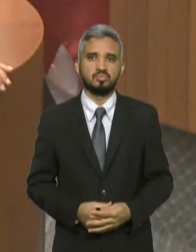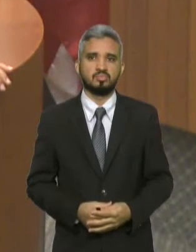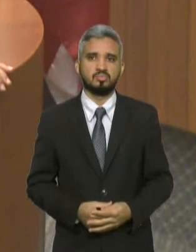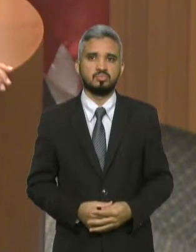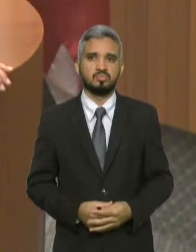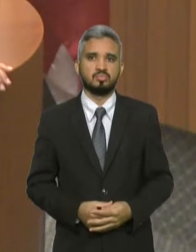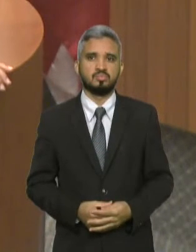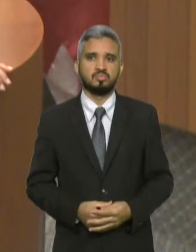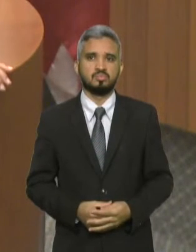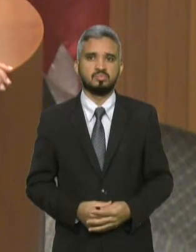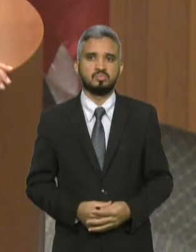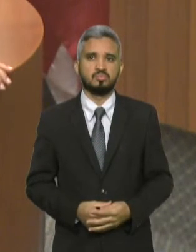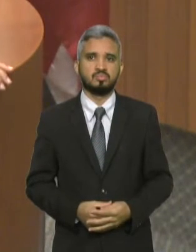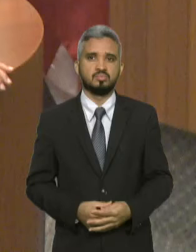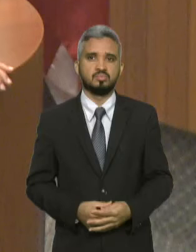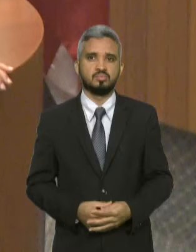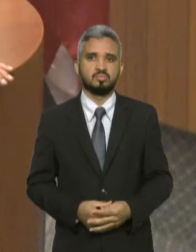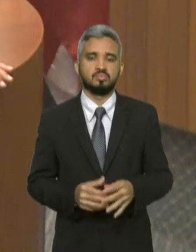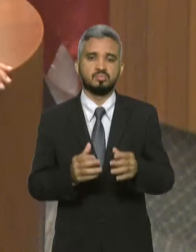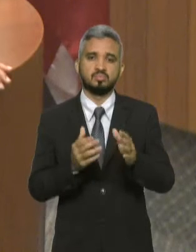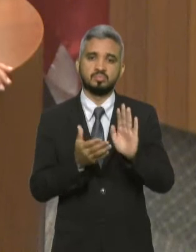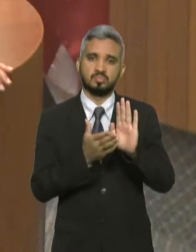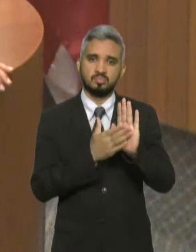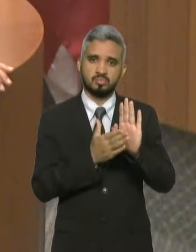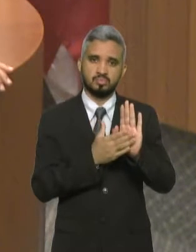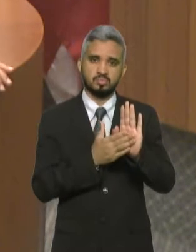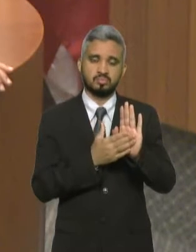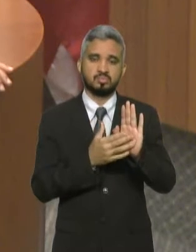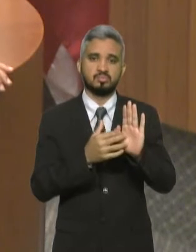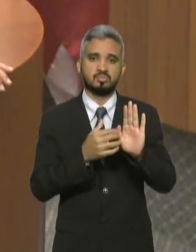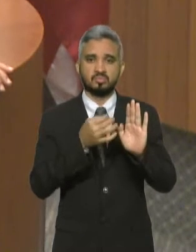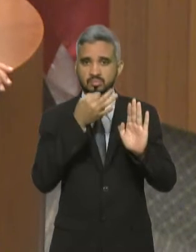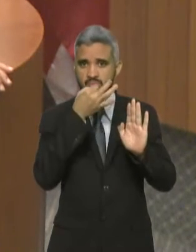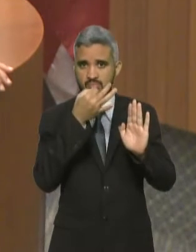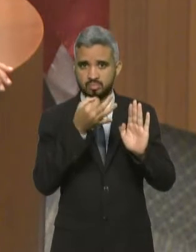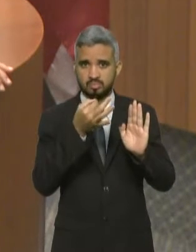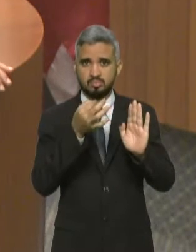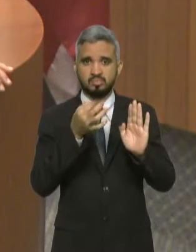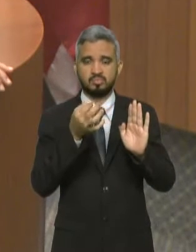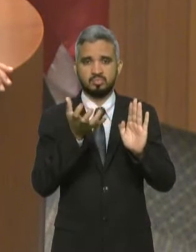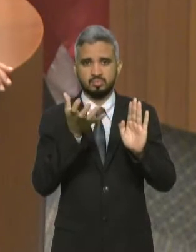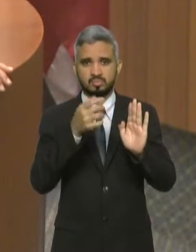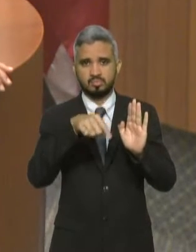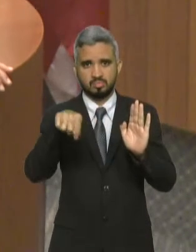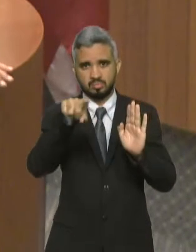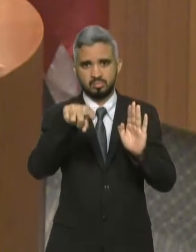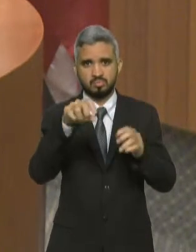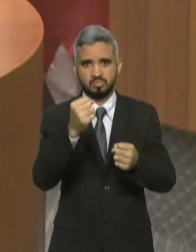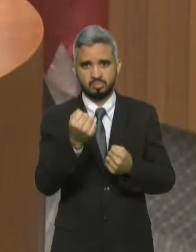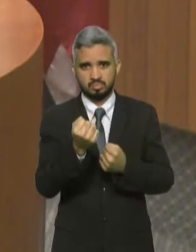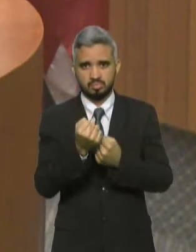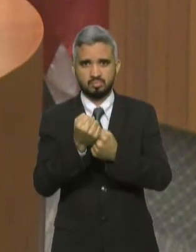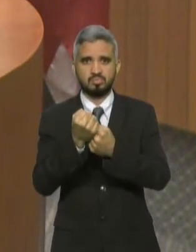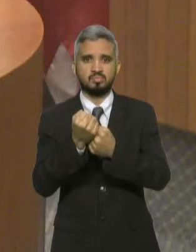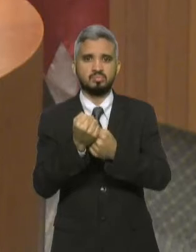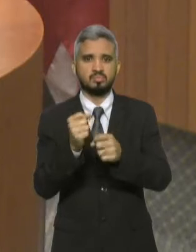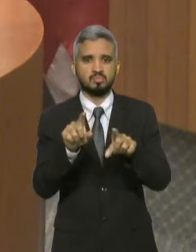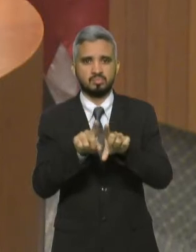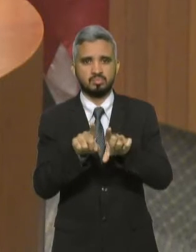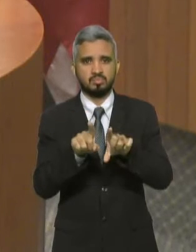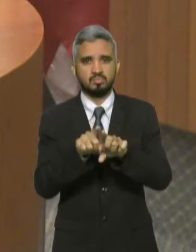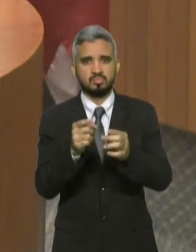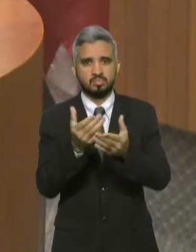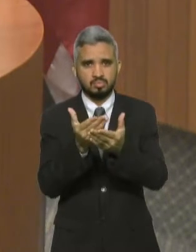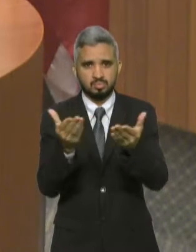proponho e quero a solidariedade de todos e quero o compartilhamento de todos